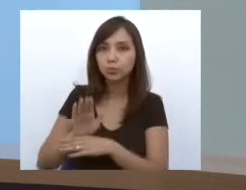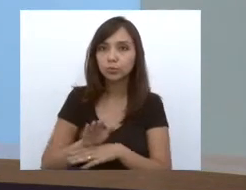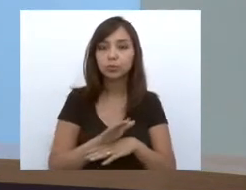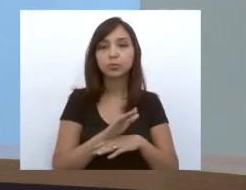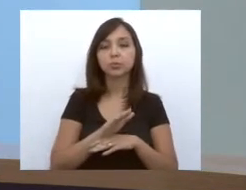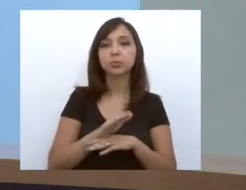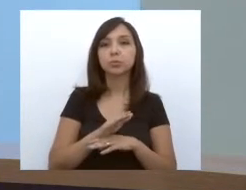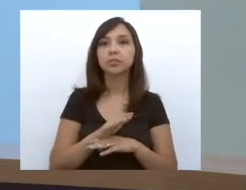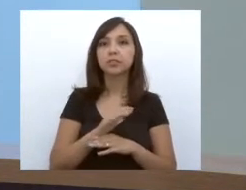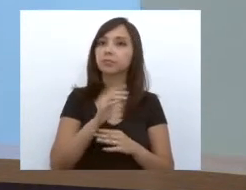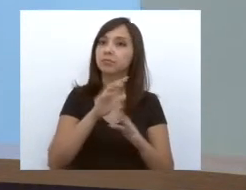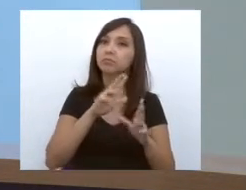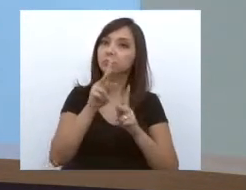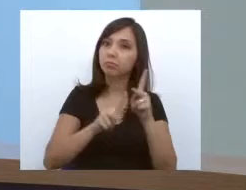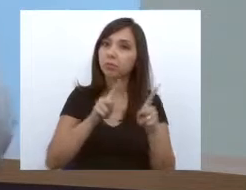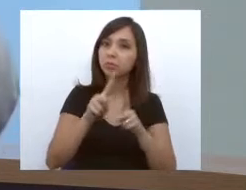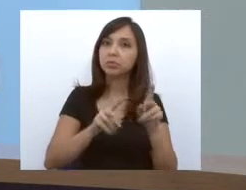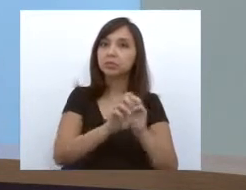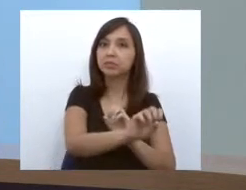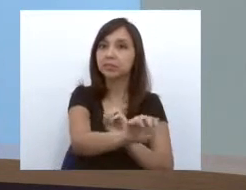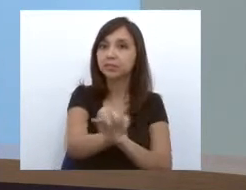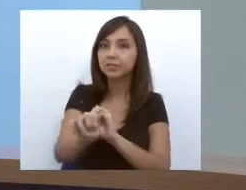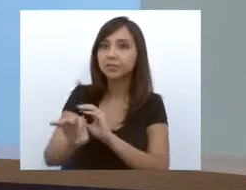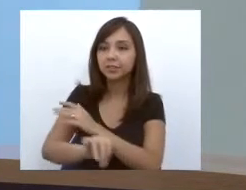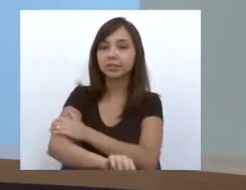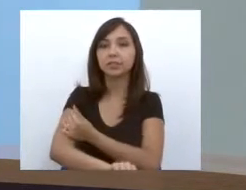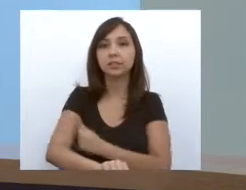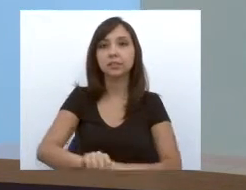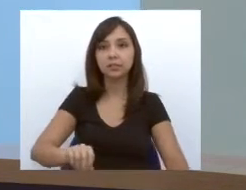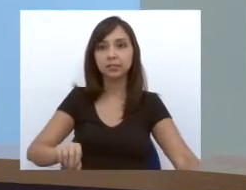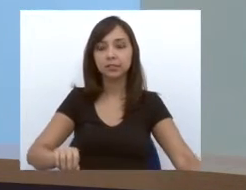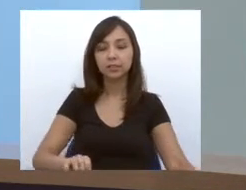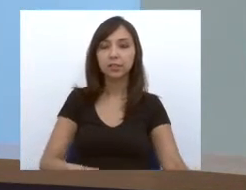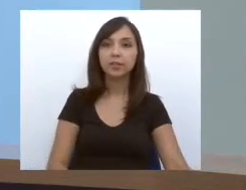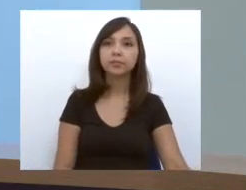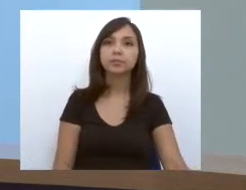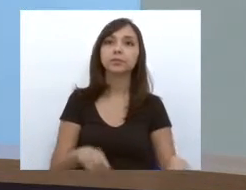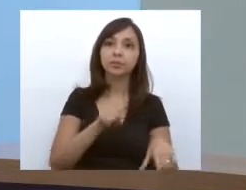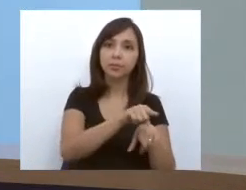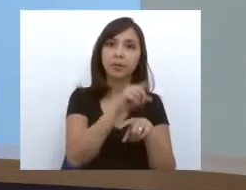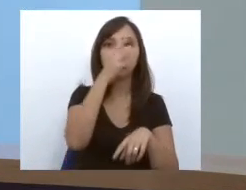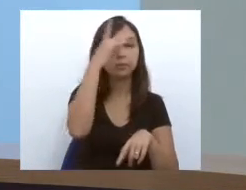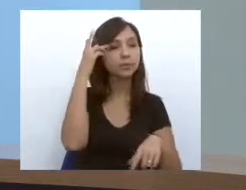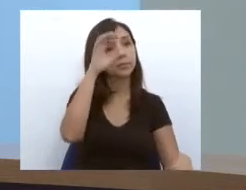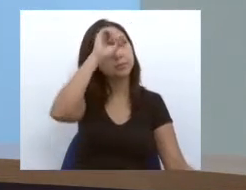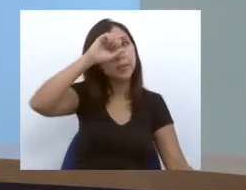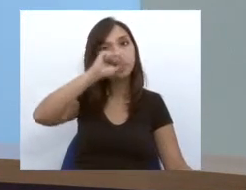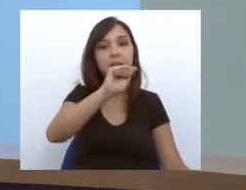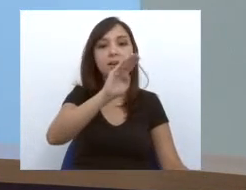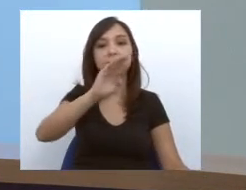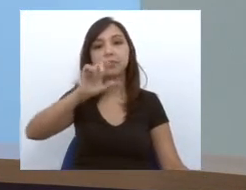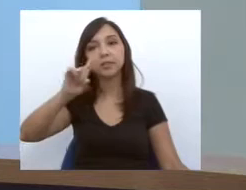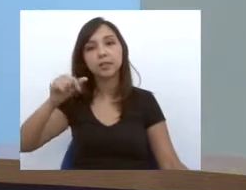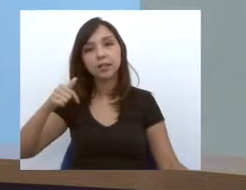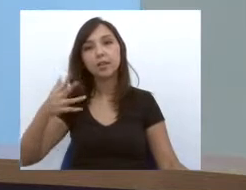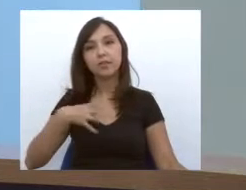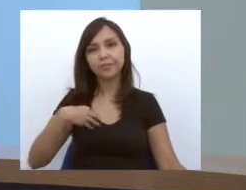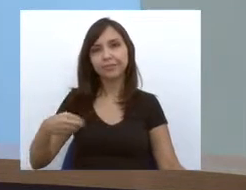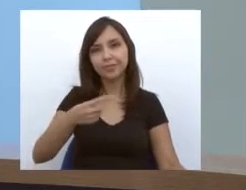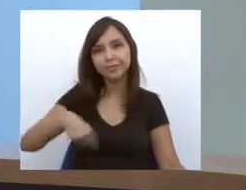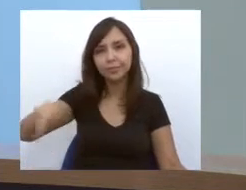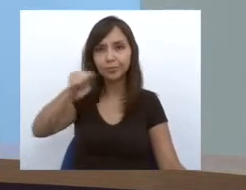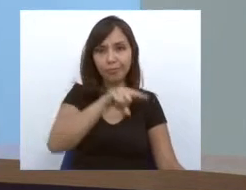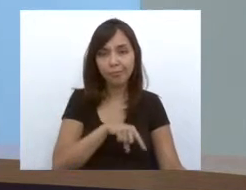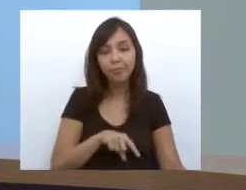complementar a educação, ajuda no alfabetizado dos nossos filhos. Uma